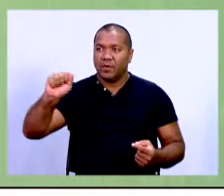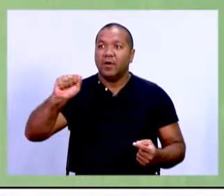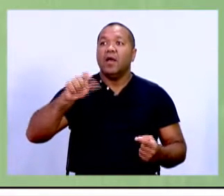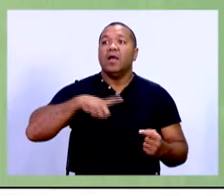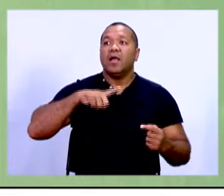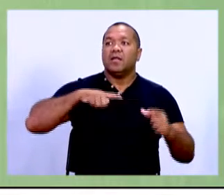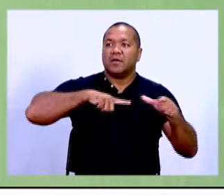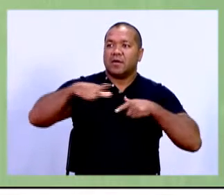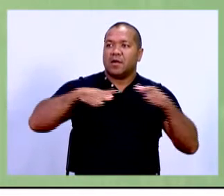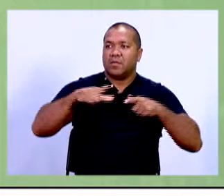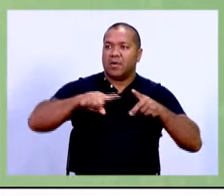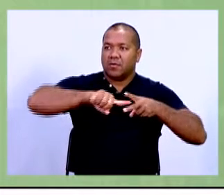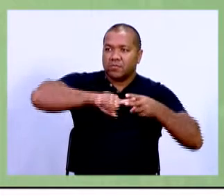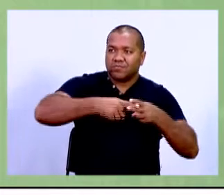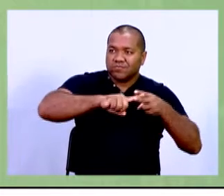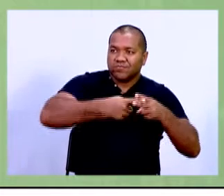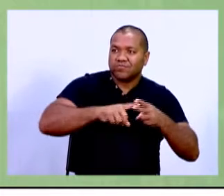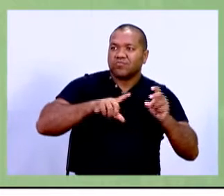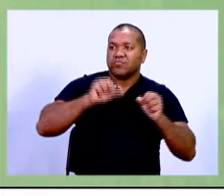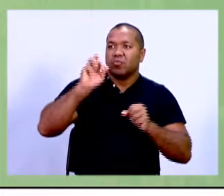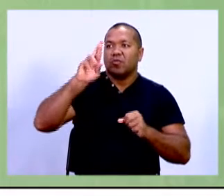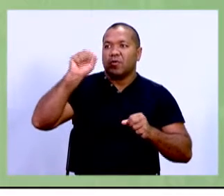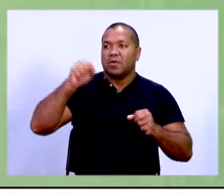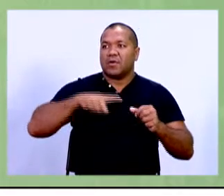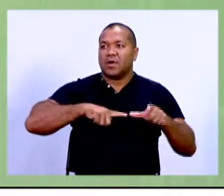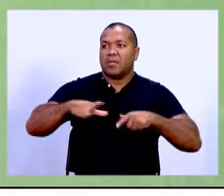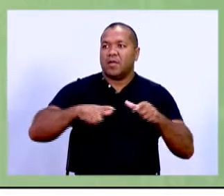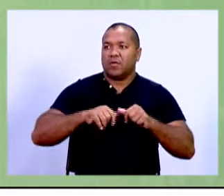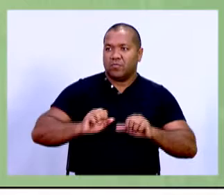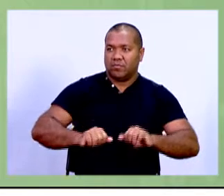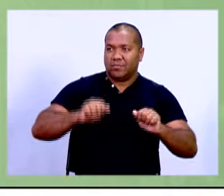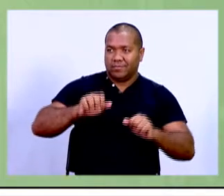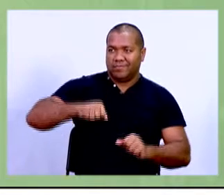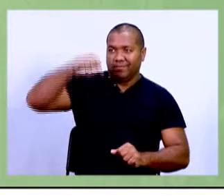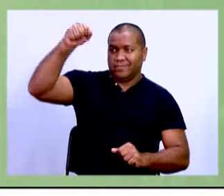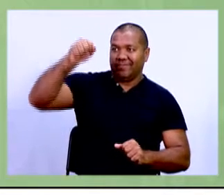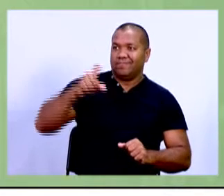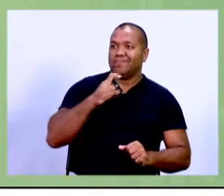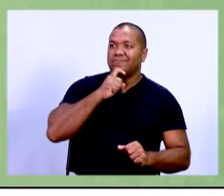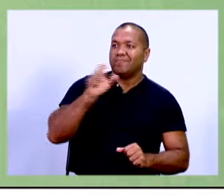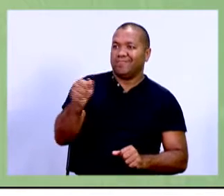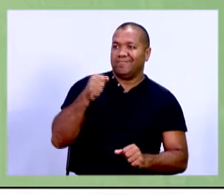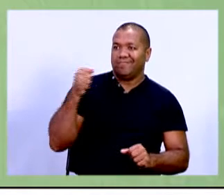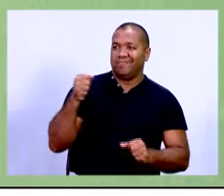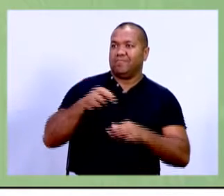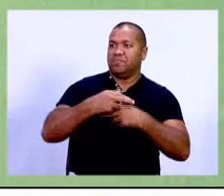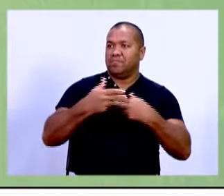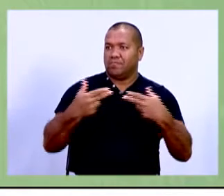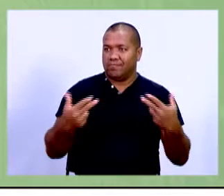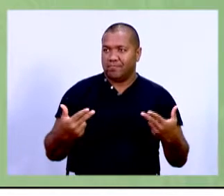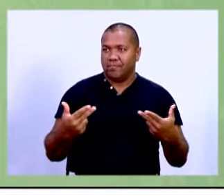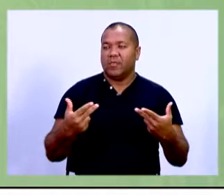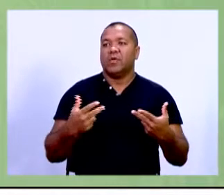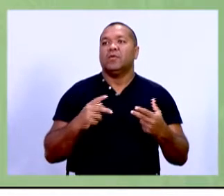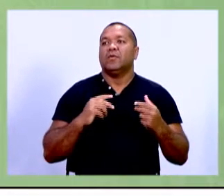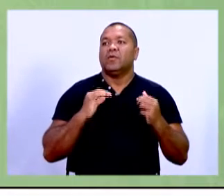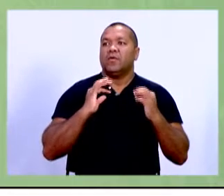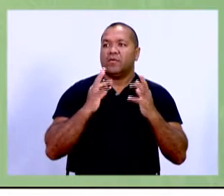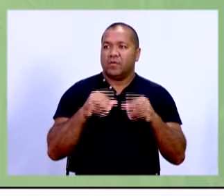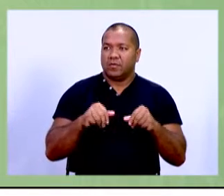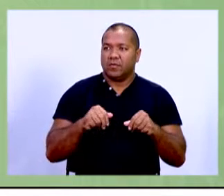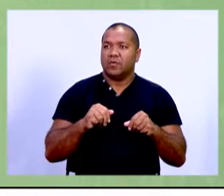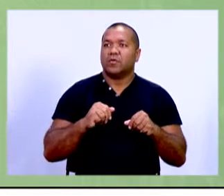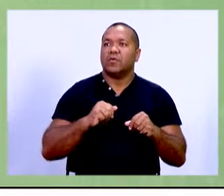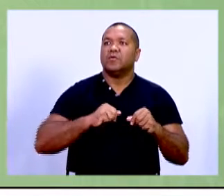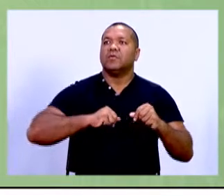refrigeração e faz manutenção em freezers, frigobar, geladeira. Enfim, nesses materiais, esses